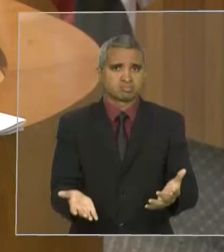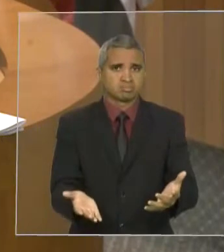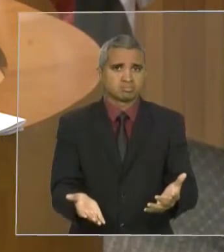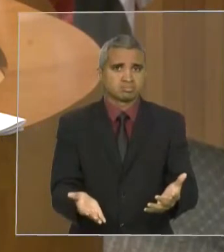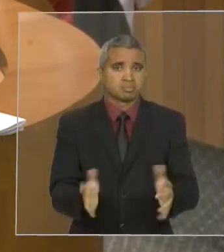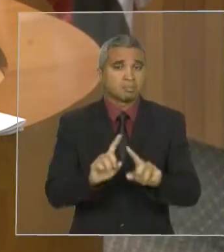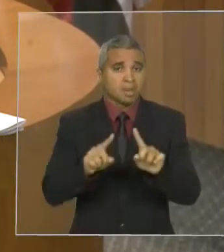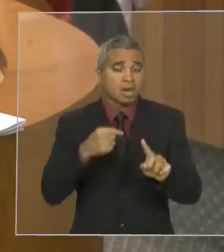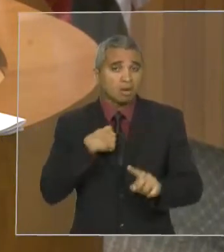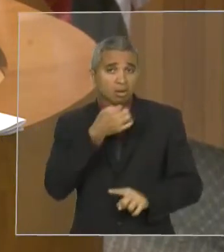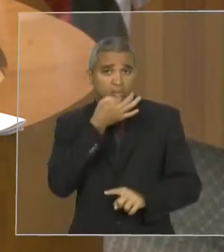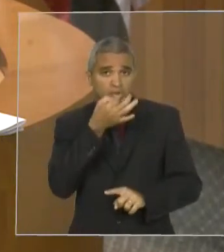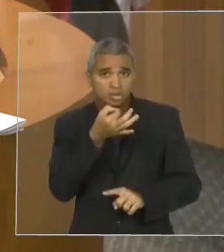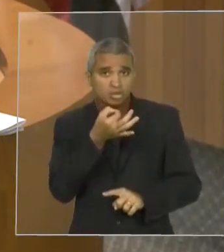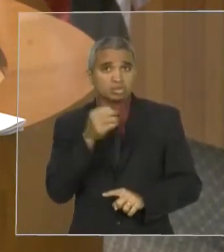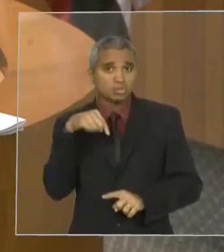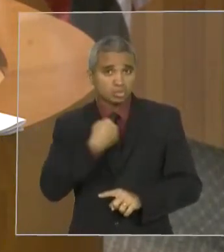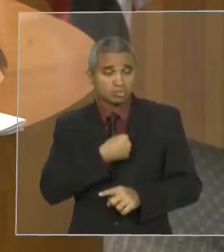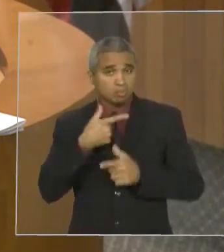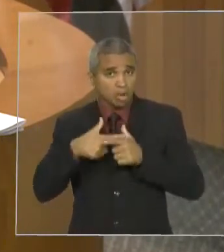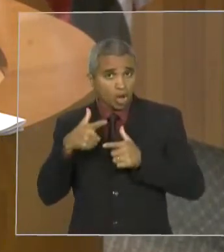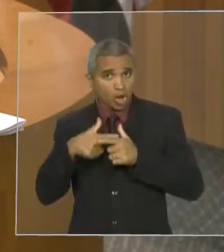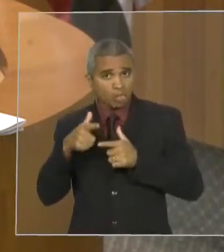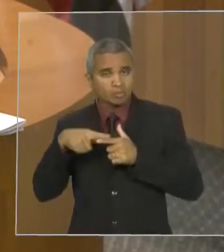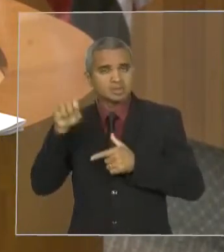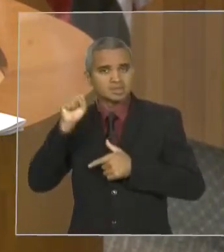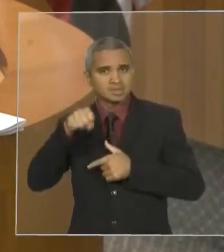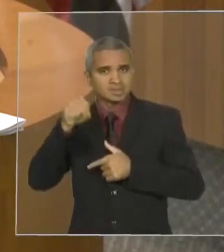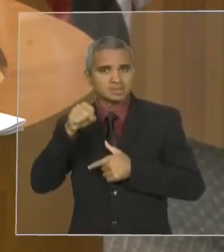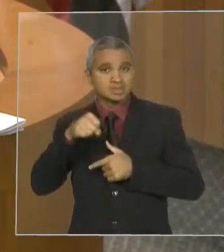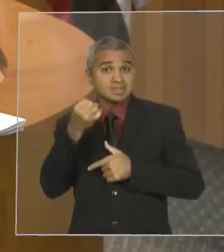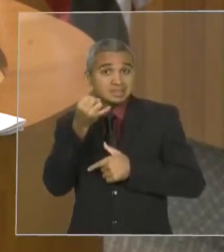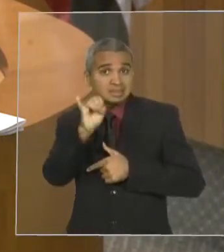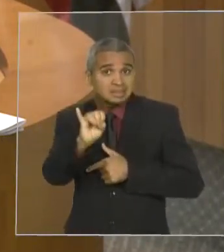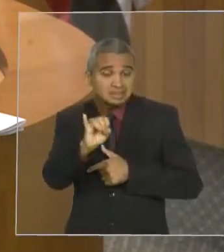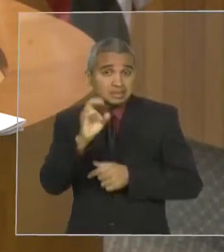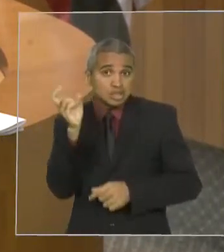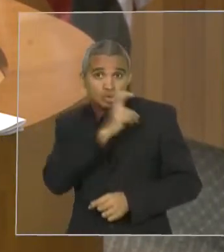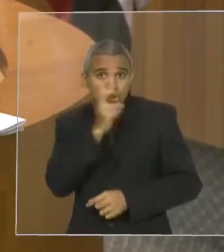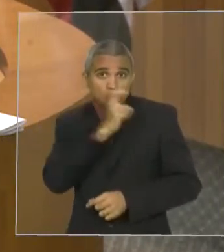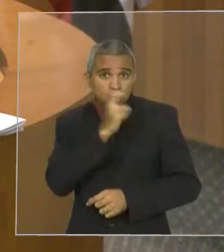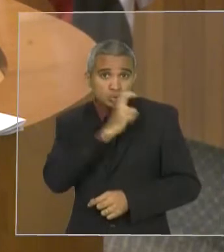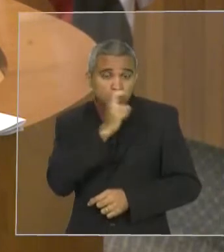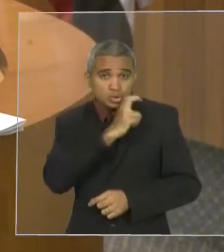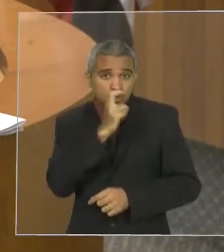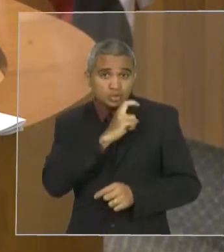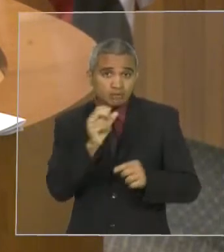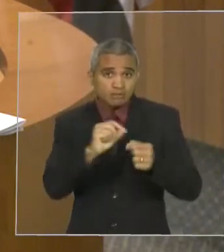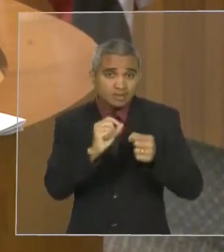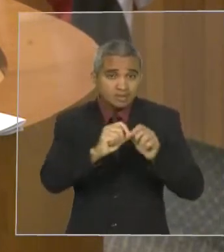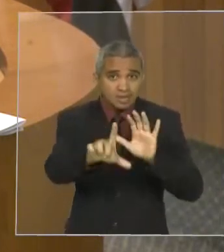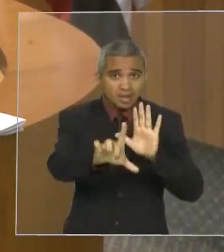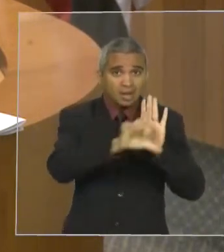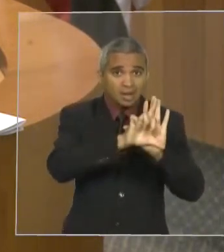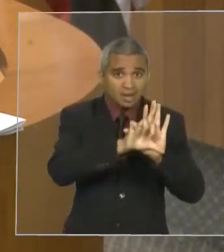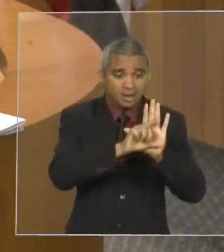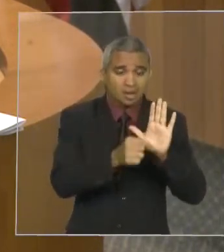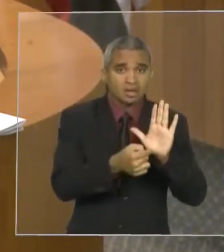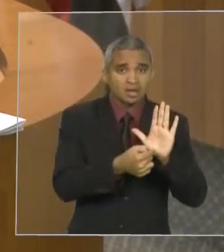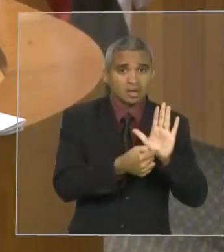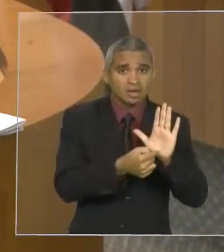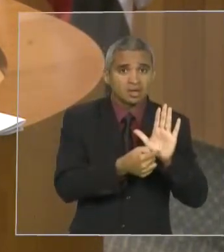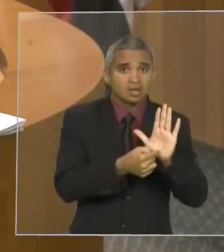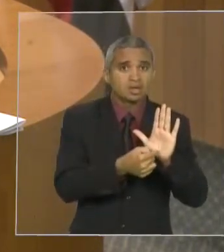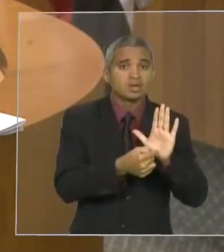criando se nós instituirmos, por meio de lei, em regra, aquilo que foi estabelecido no Plano de